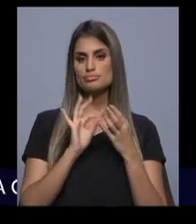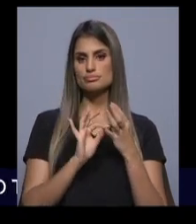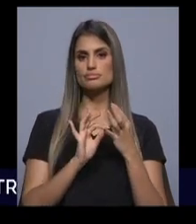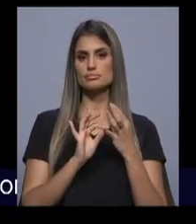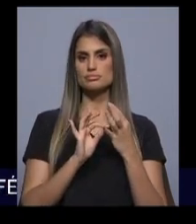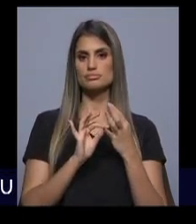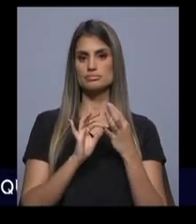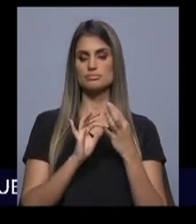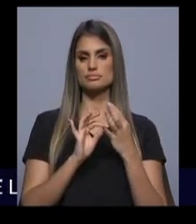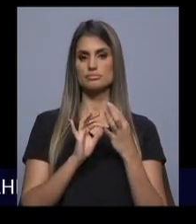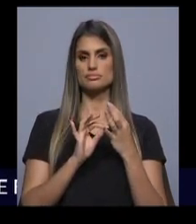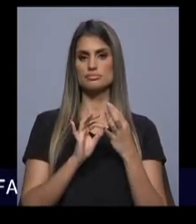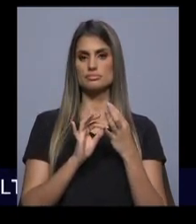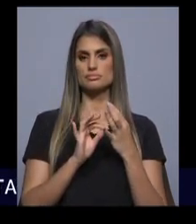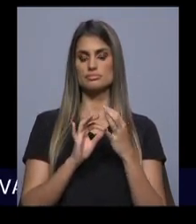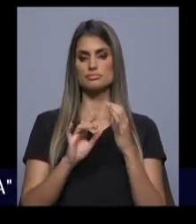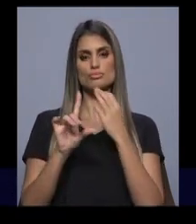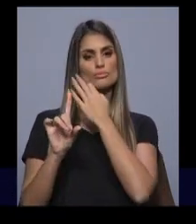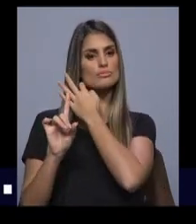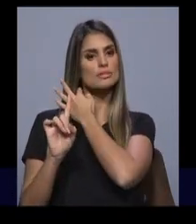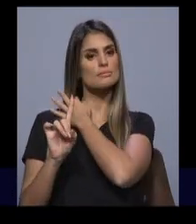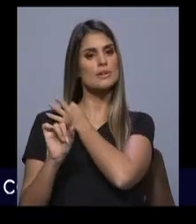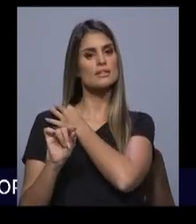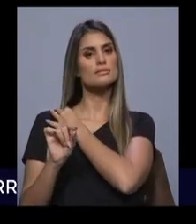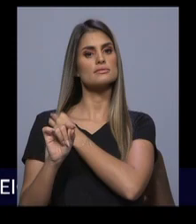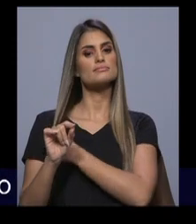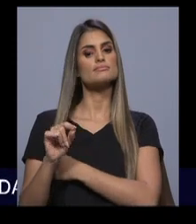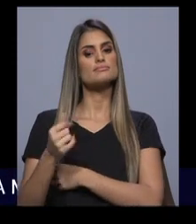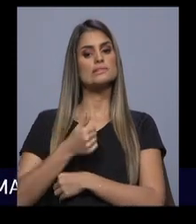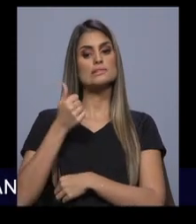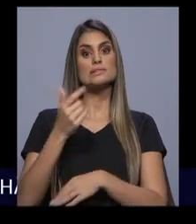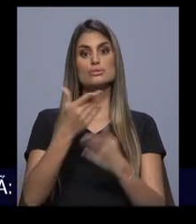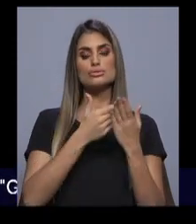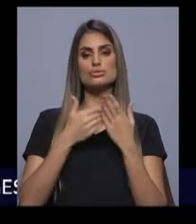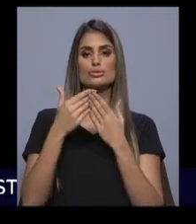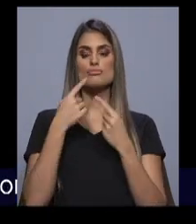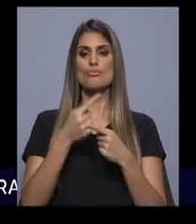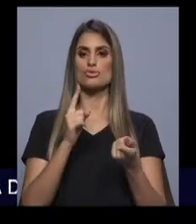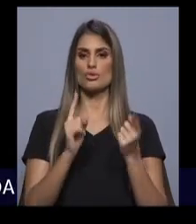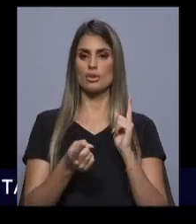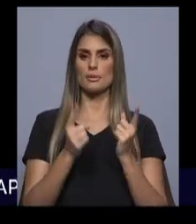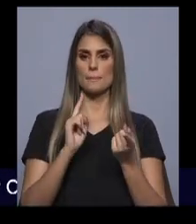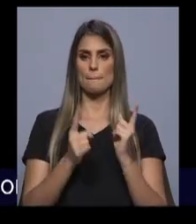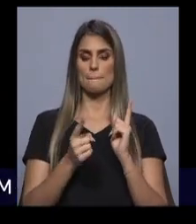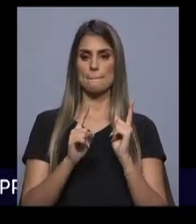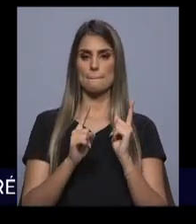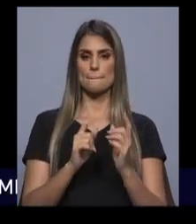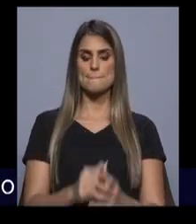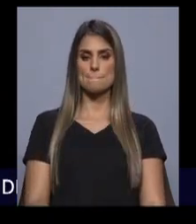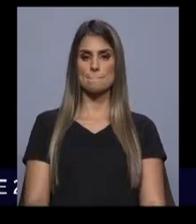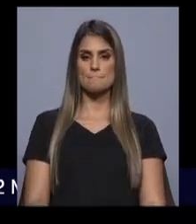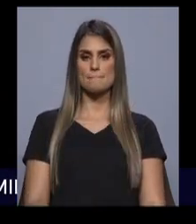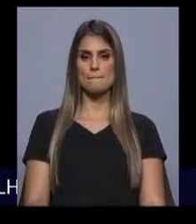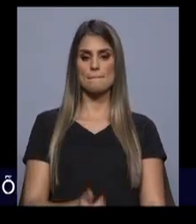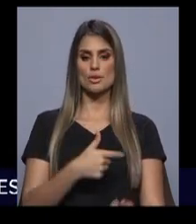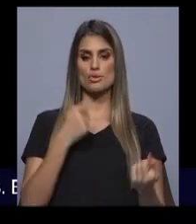trabalhado minuciosamente e, portanto, a grande vantagem deste estudo, as grandes descobertas deste estudo, diz-nos o seguinte, Daniel. É que